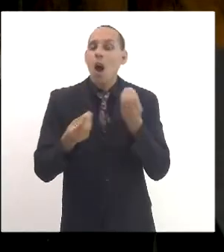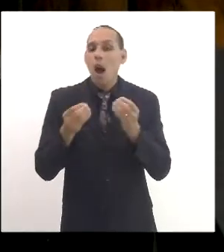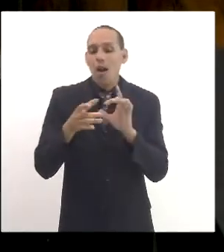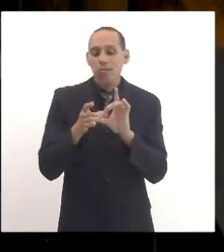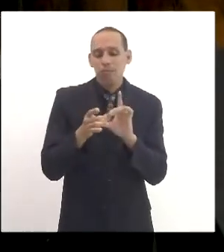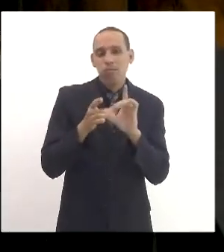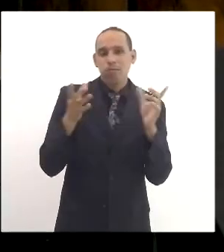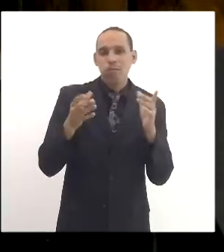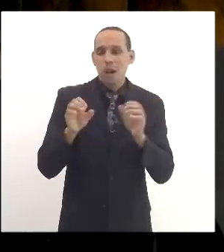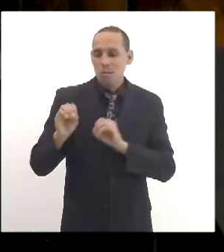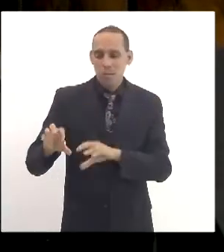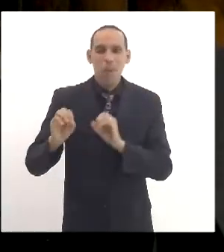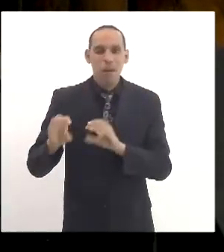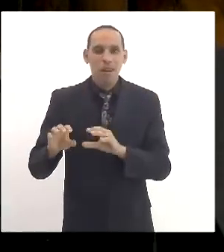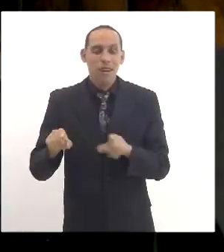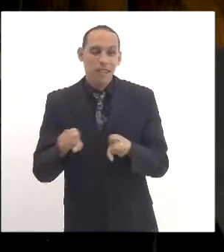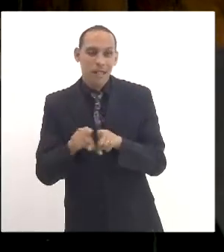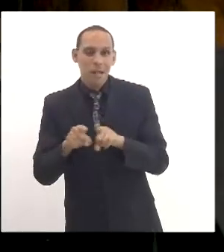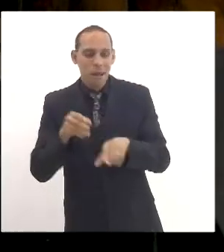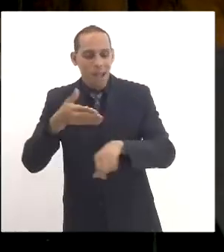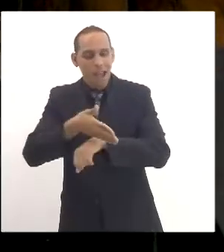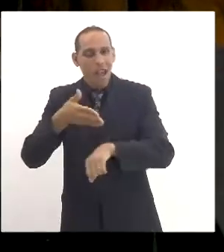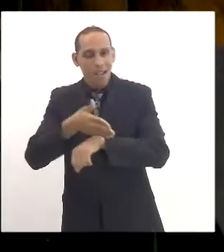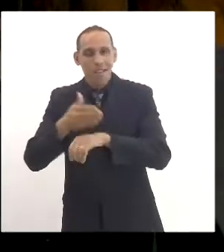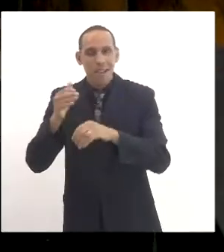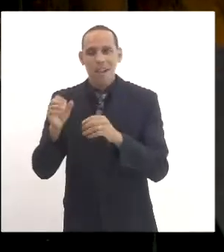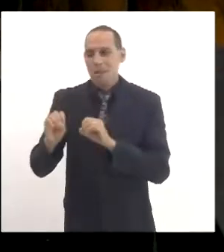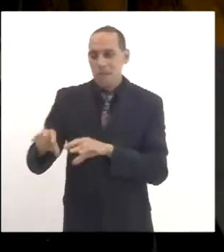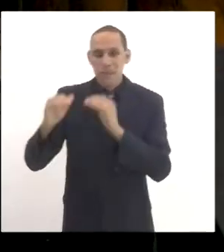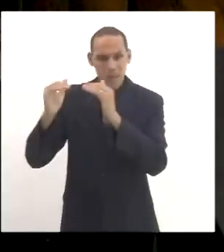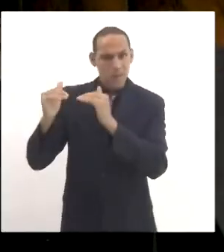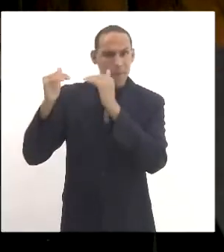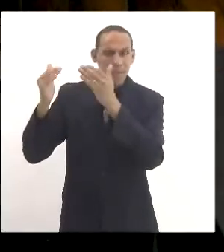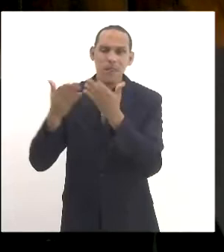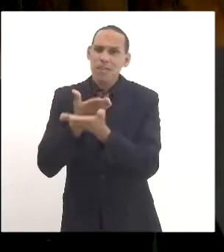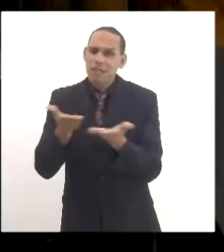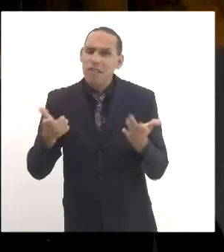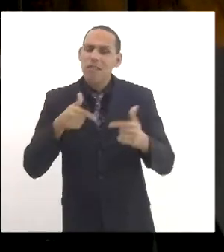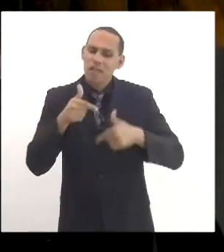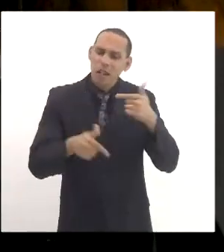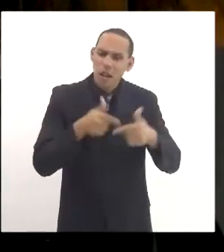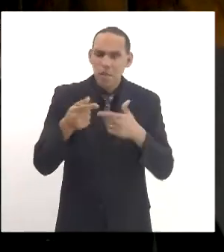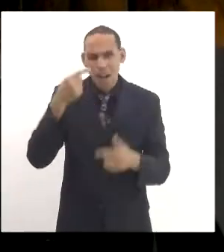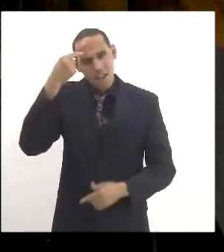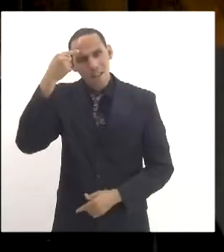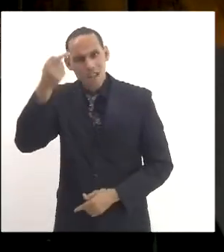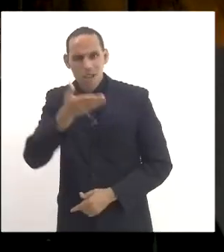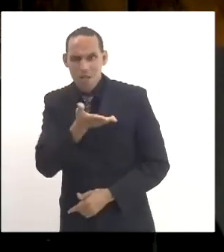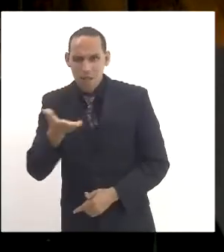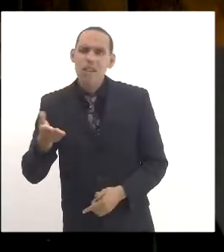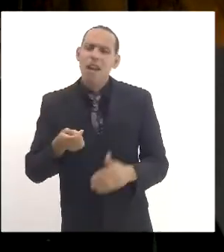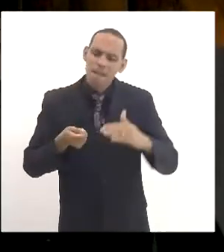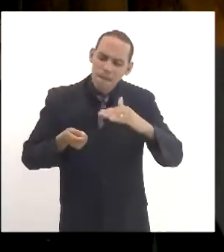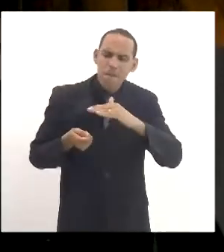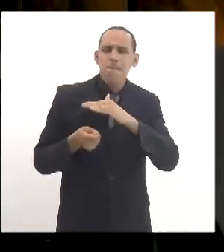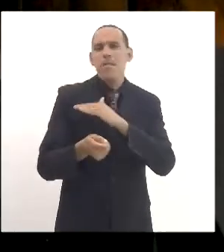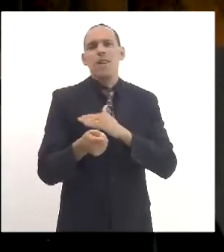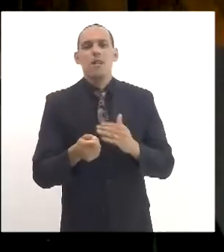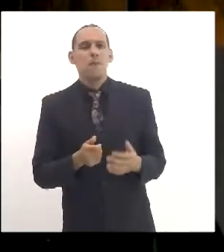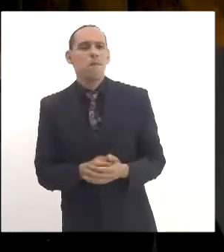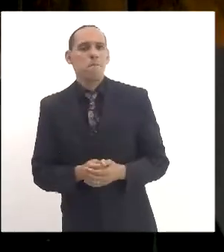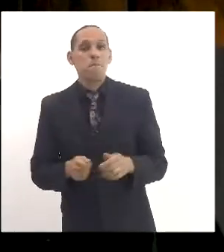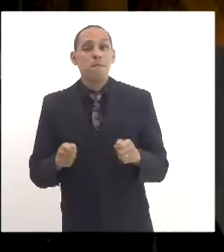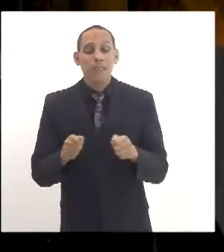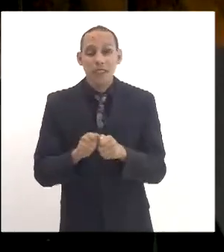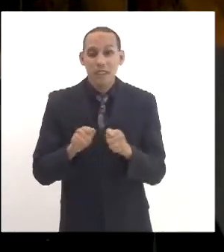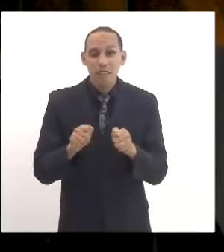efetivamente o ensino e o acesso ao ensino superior. Trabalhem as vossas próprias ideias, invistam nelas, façam e